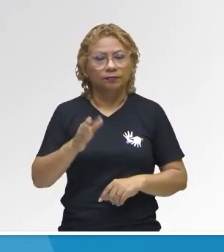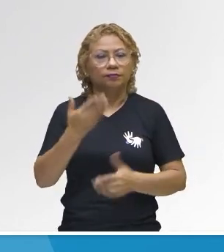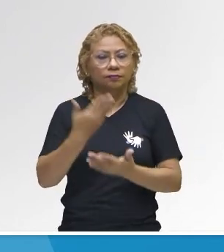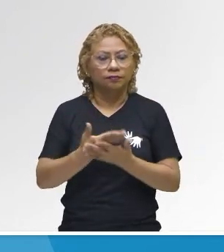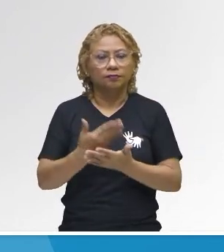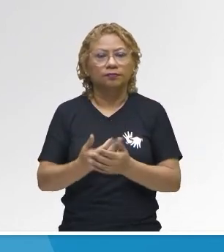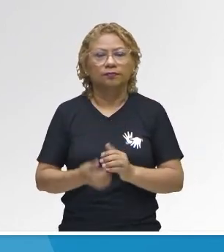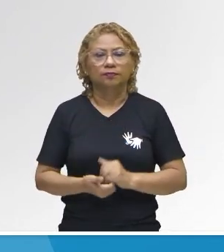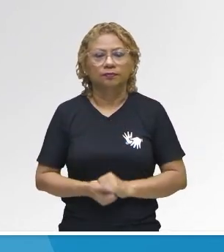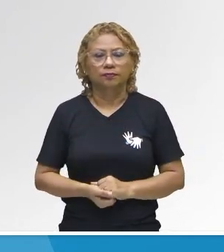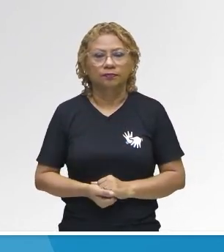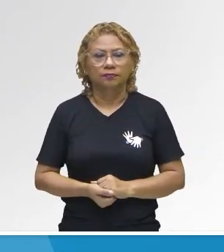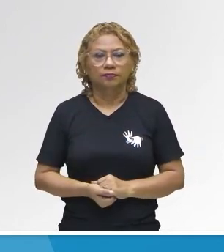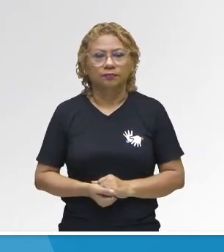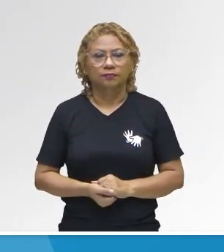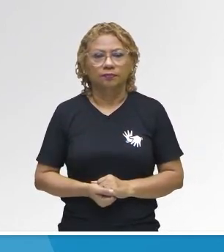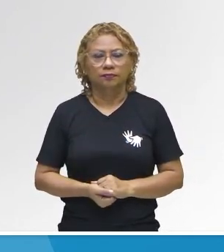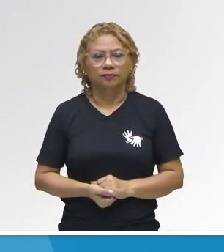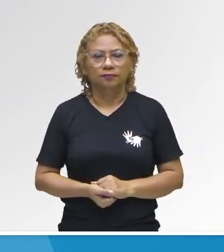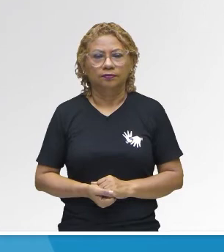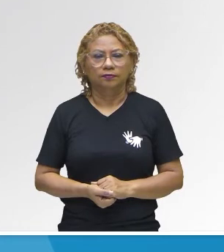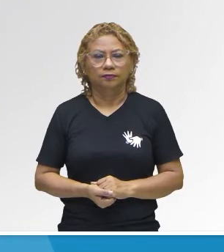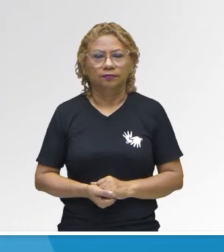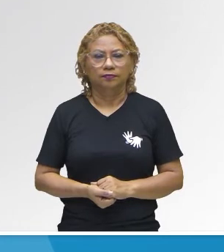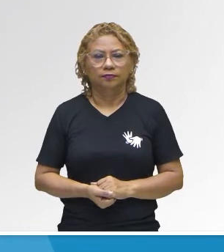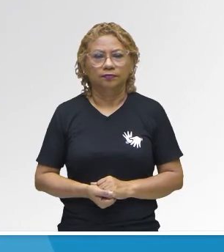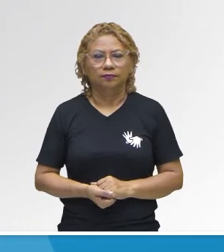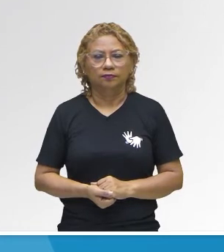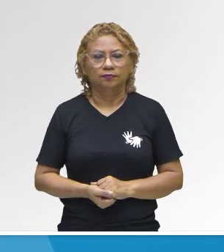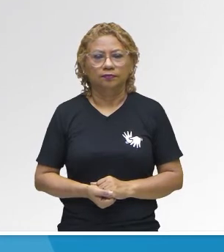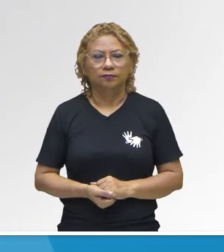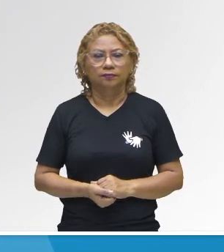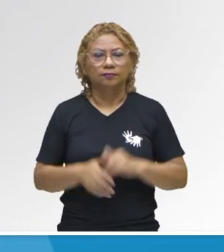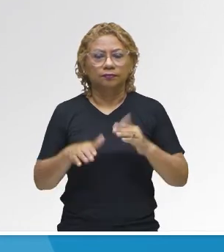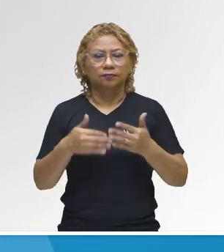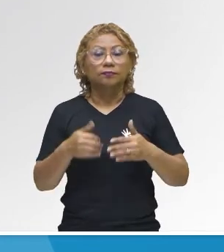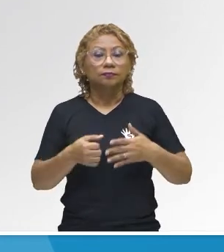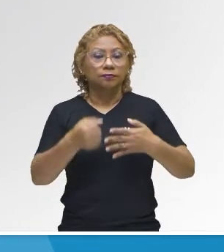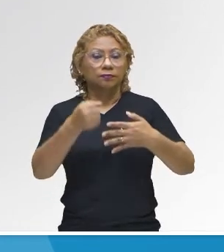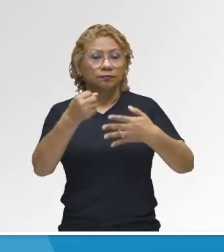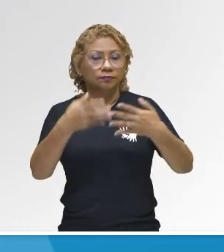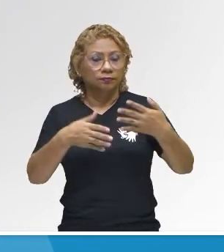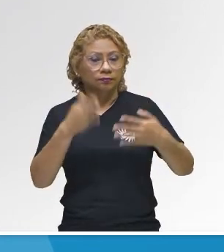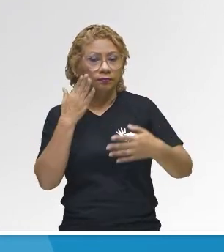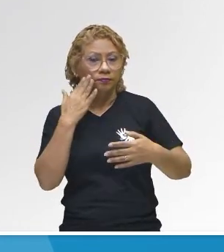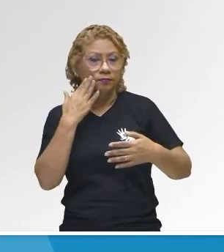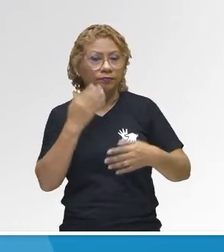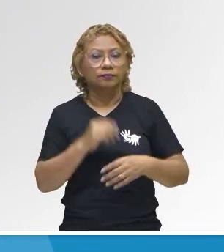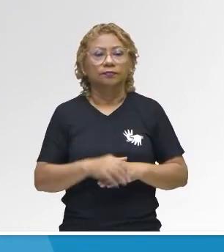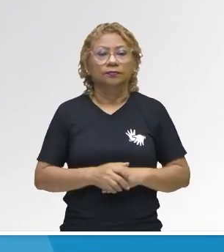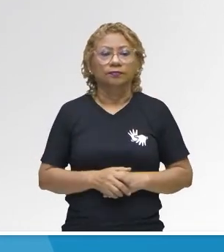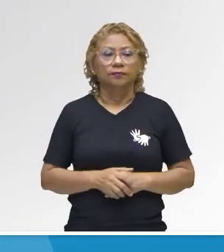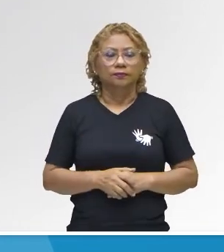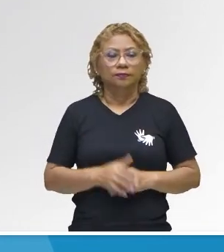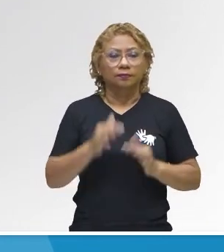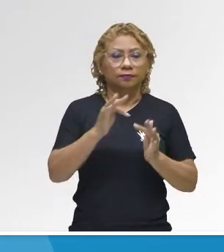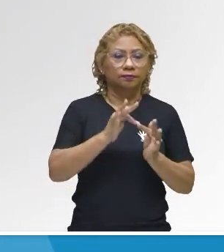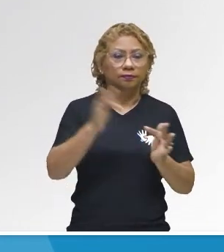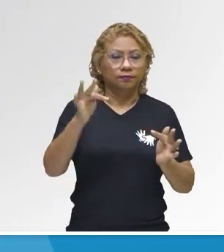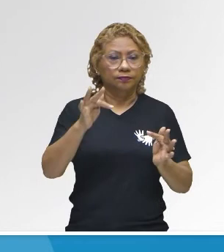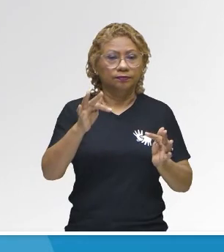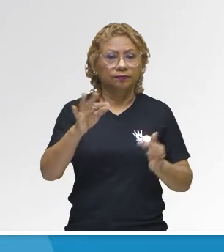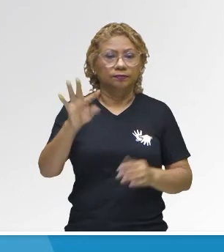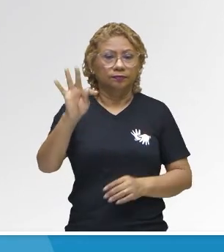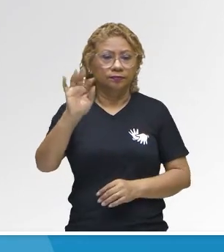Vamos ver o domínio da função tangente. A função tangente existe se e somente se o cosseno de x